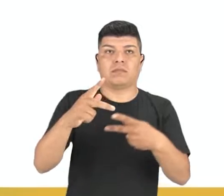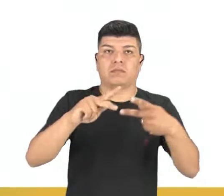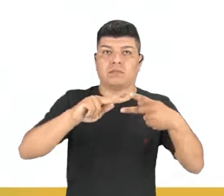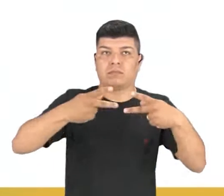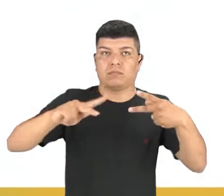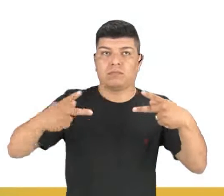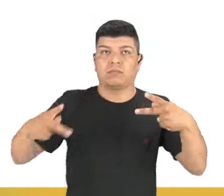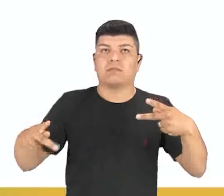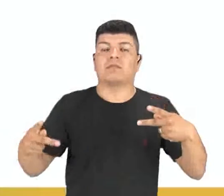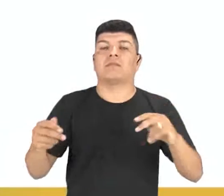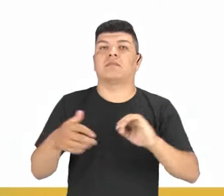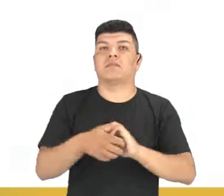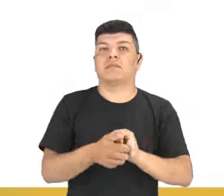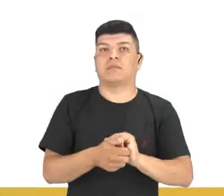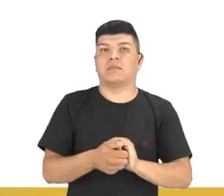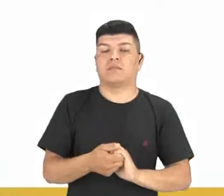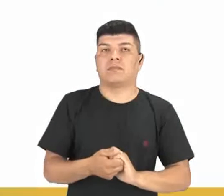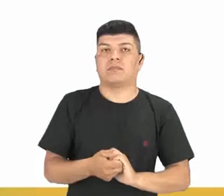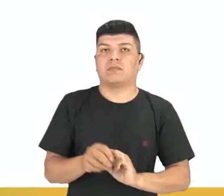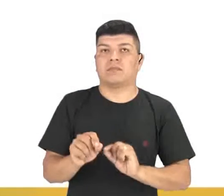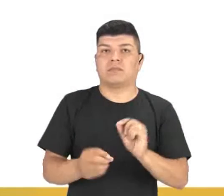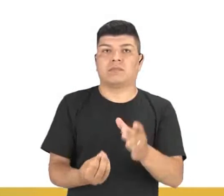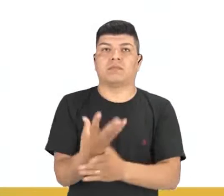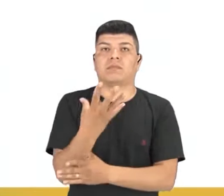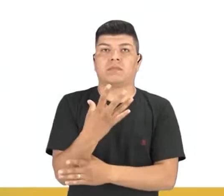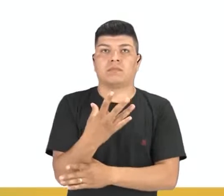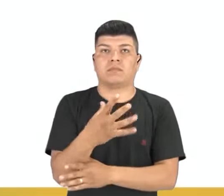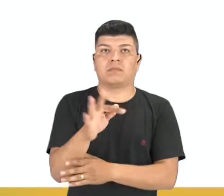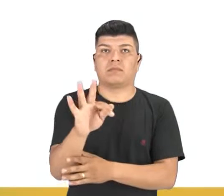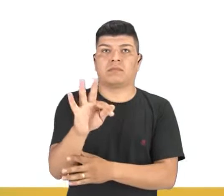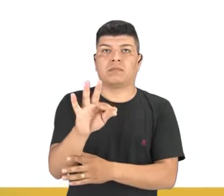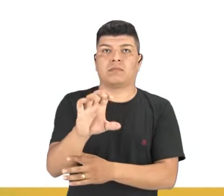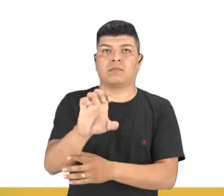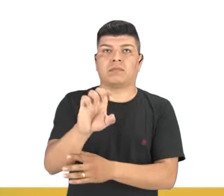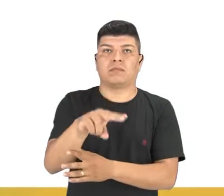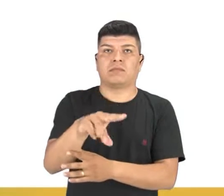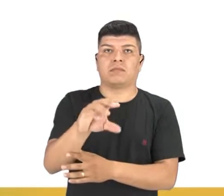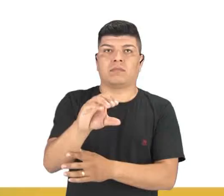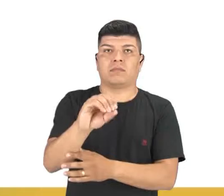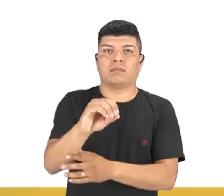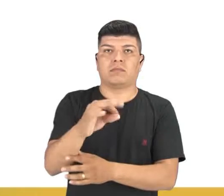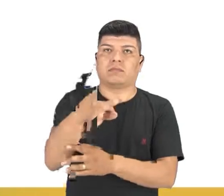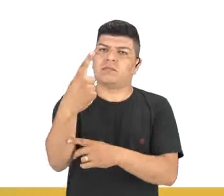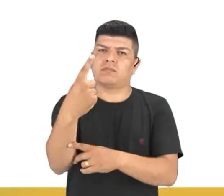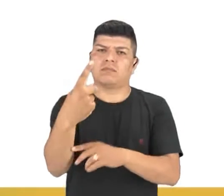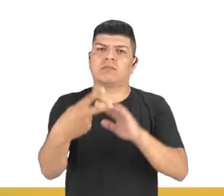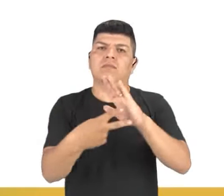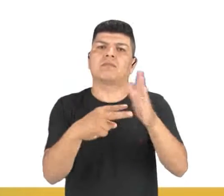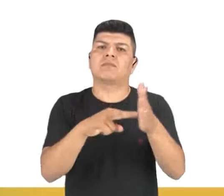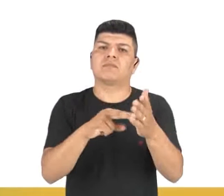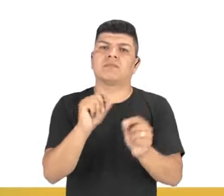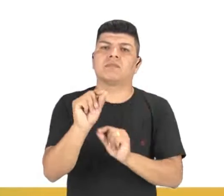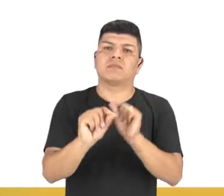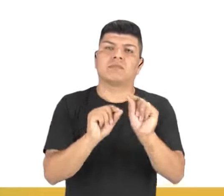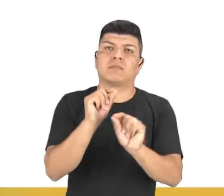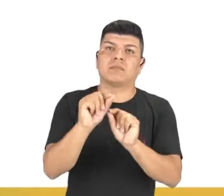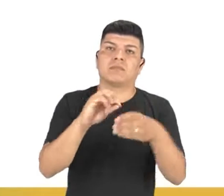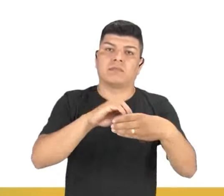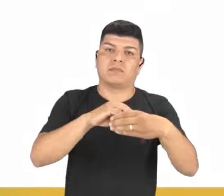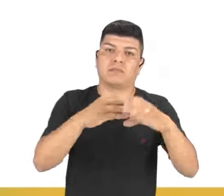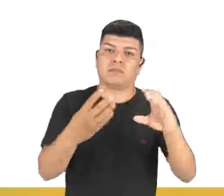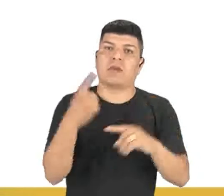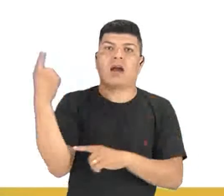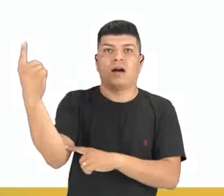né, o gene A pleiotrópico, ele vai gerar aí, ó, um fenótipo 1, 2 e 3. O que é esse fenótipo